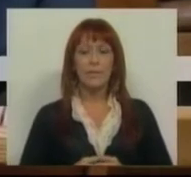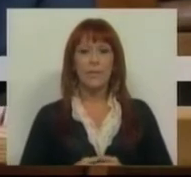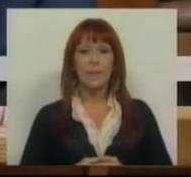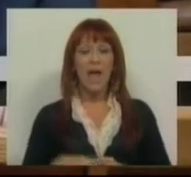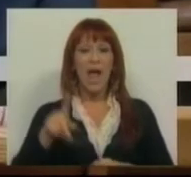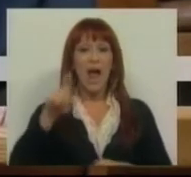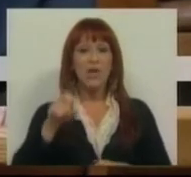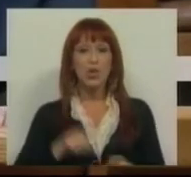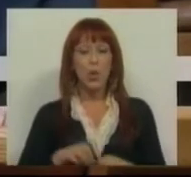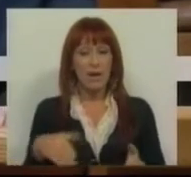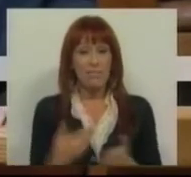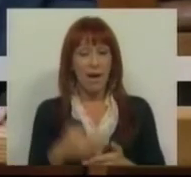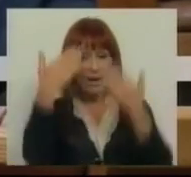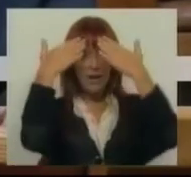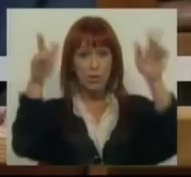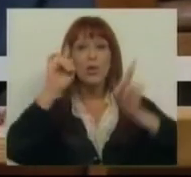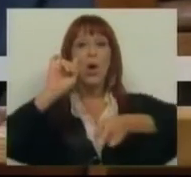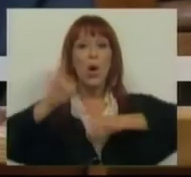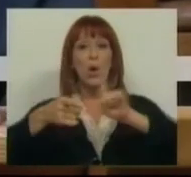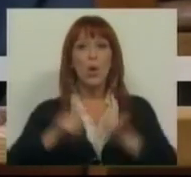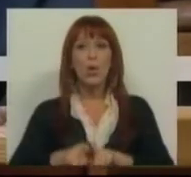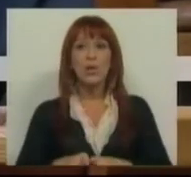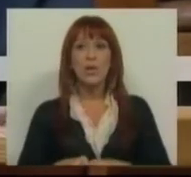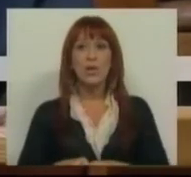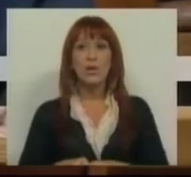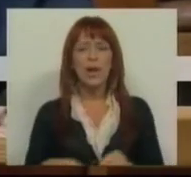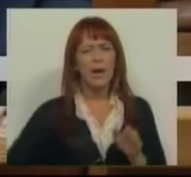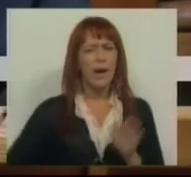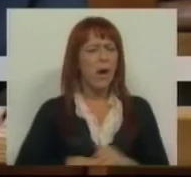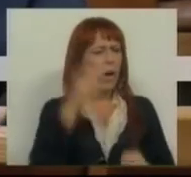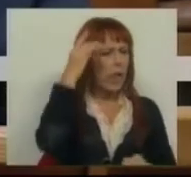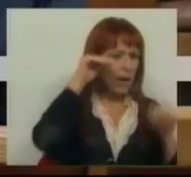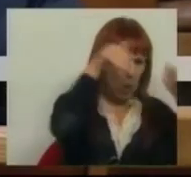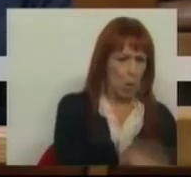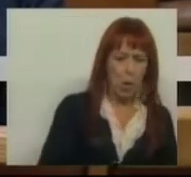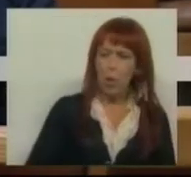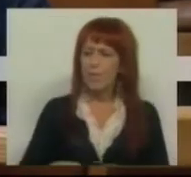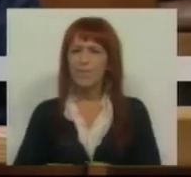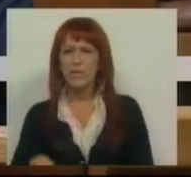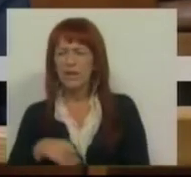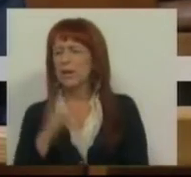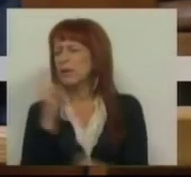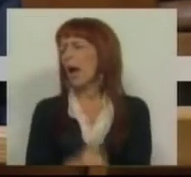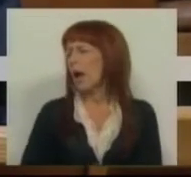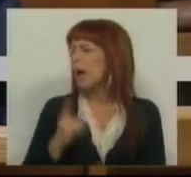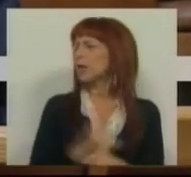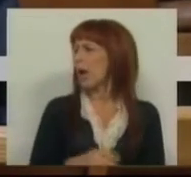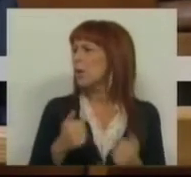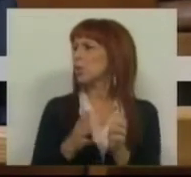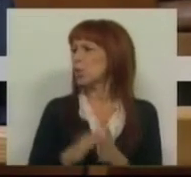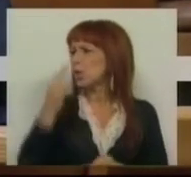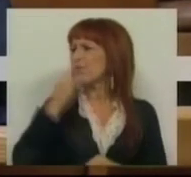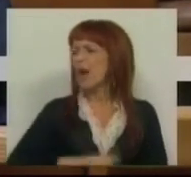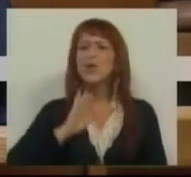A escolha que se coloca em democracia é entre a chantagem do abismo e da doentia repetição de tudo o que tem falhado